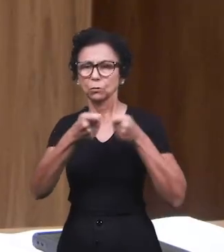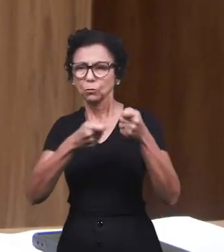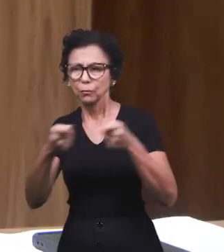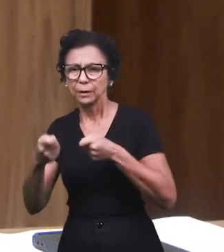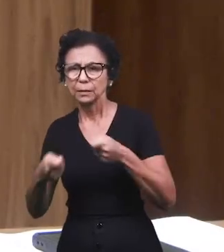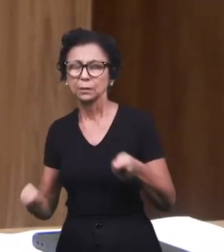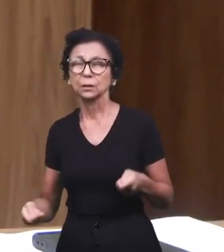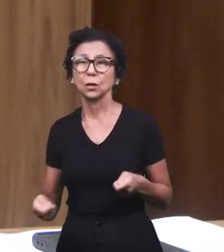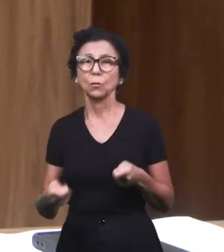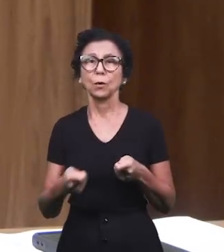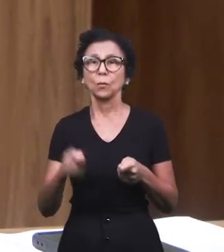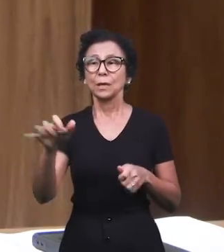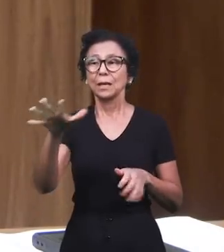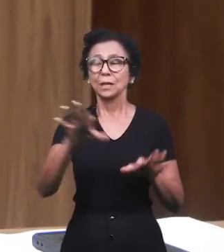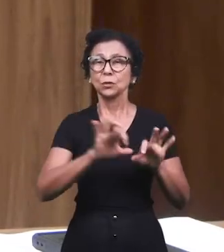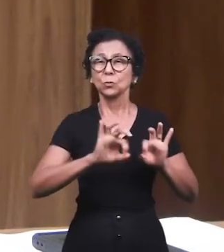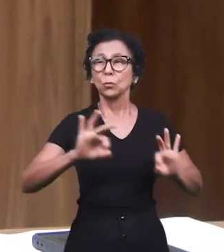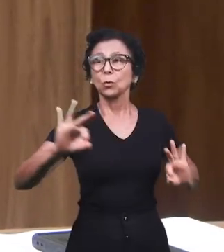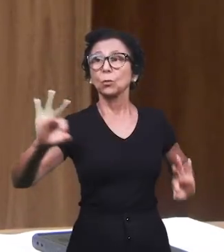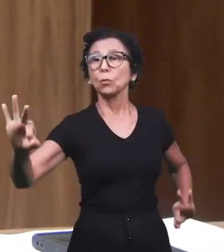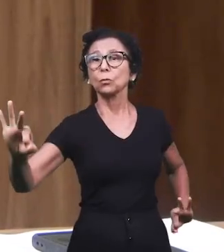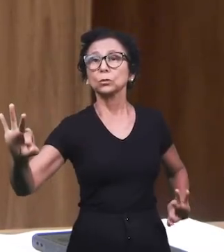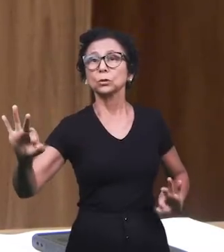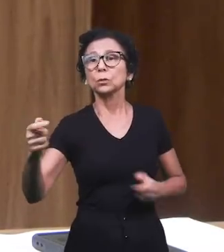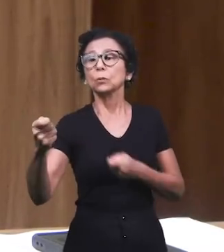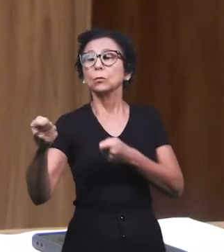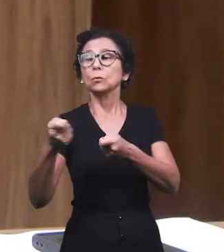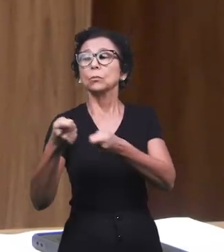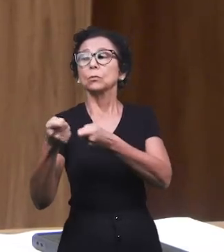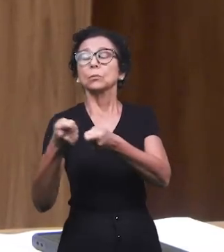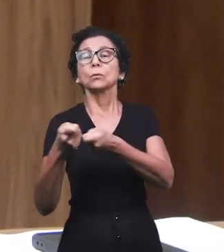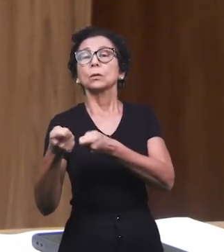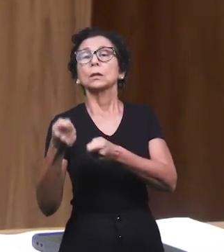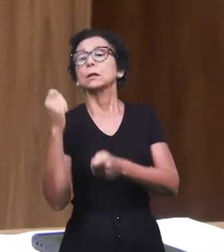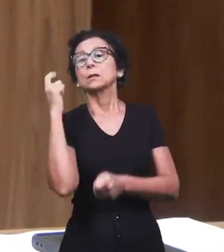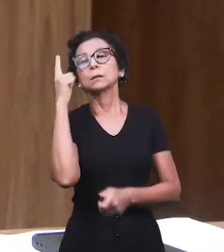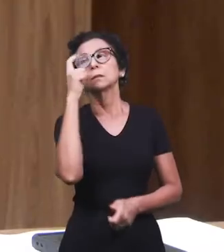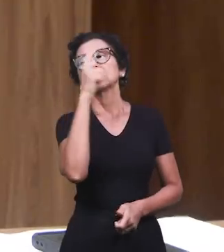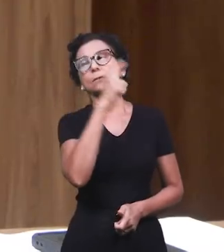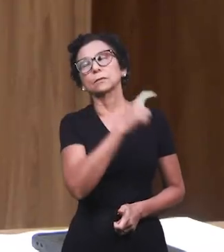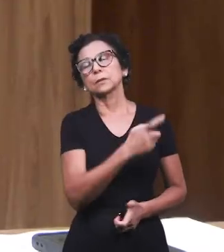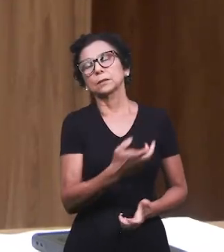regiões distantes. Sim. Como é que consegue controlar? Então, foram um problema que o Império começou a ter,